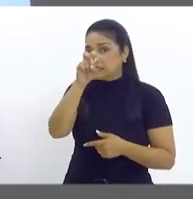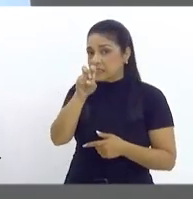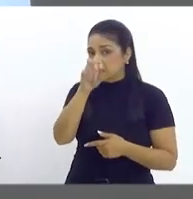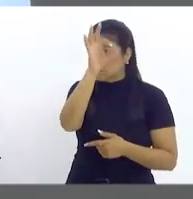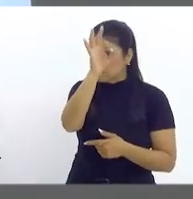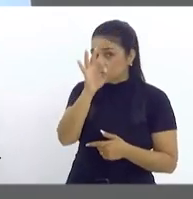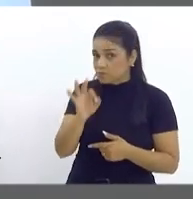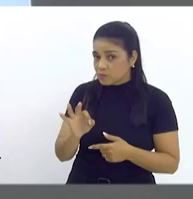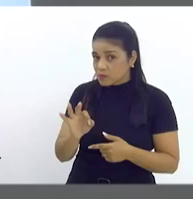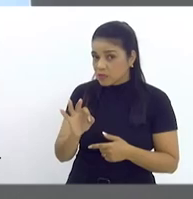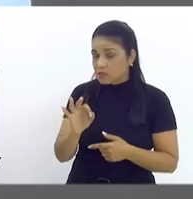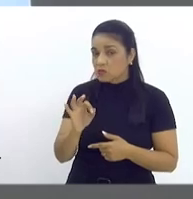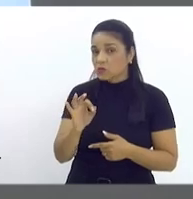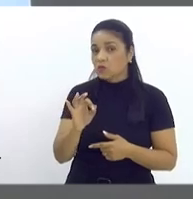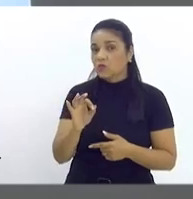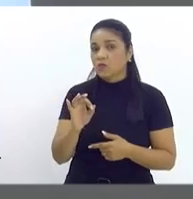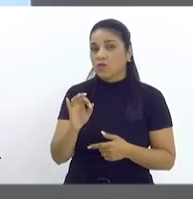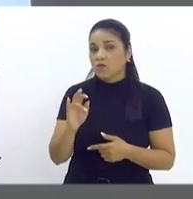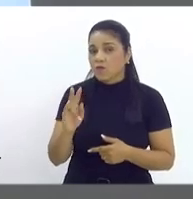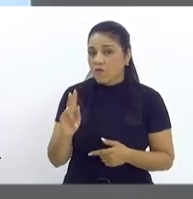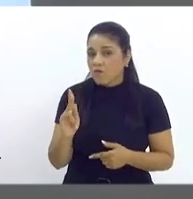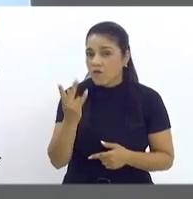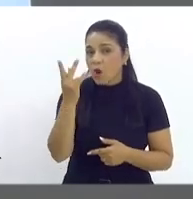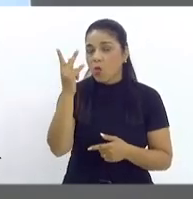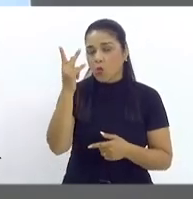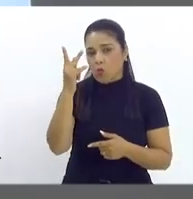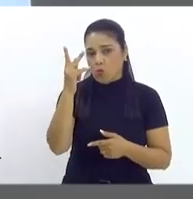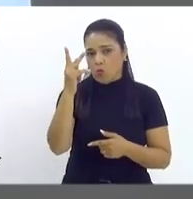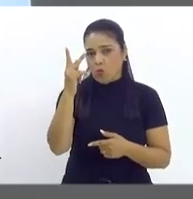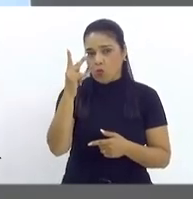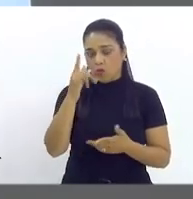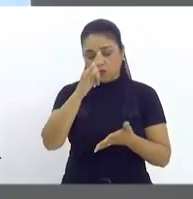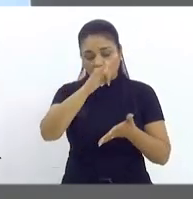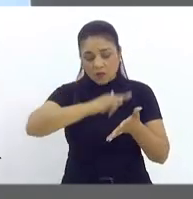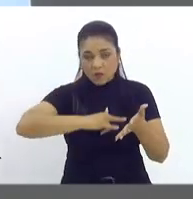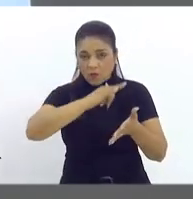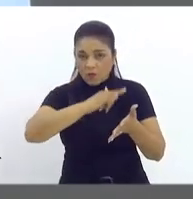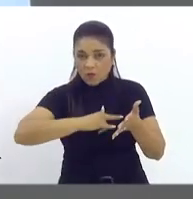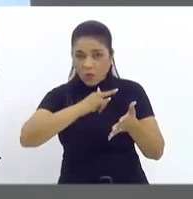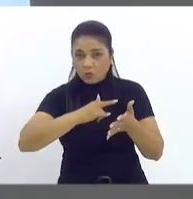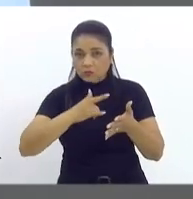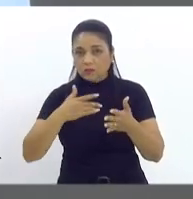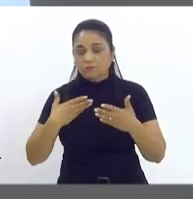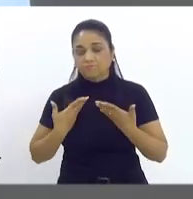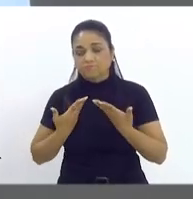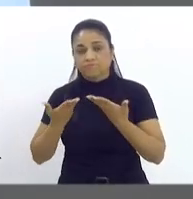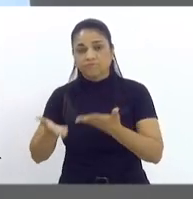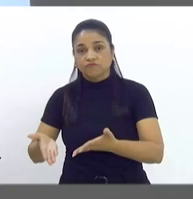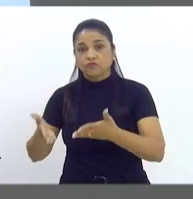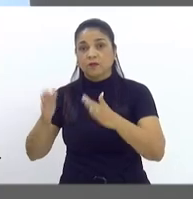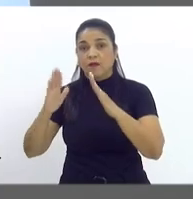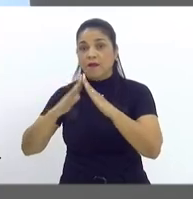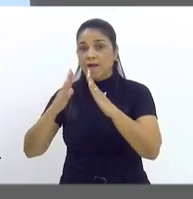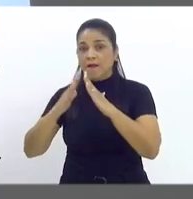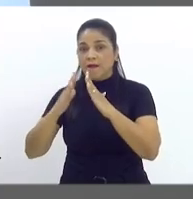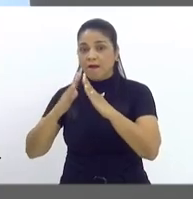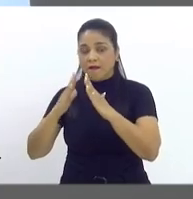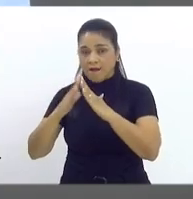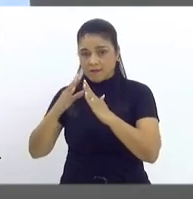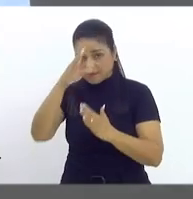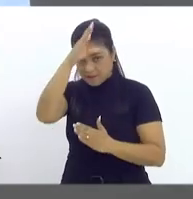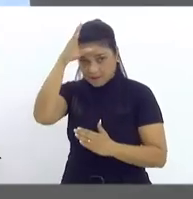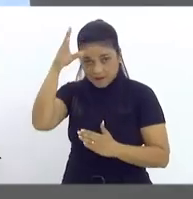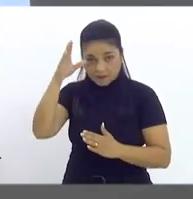valor da tarifa, da conta que chega na casa do consumidor. Ou seja, o que isso quer dizer? A cada